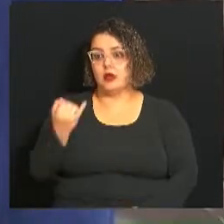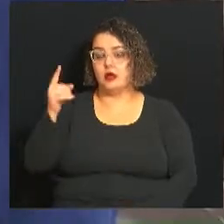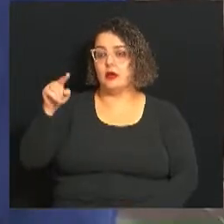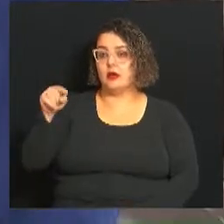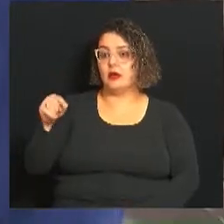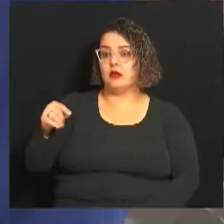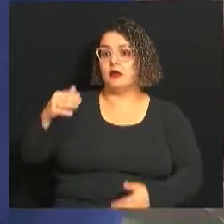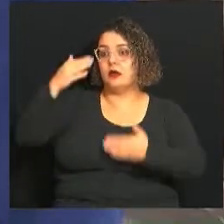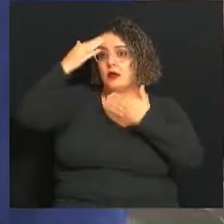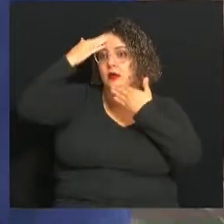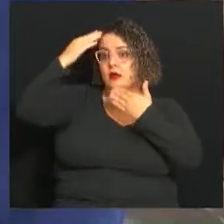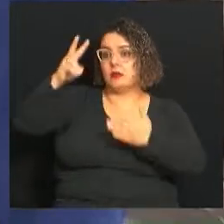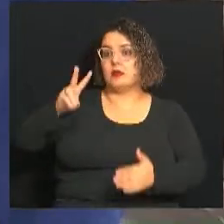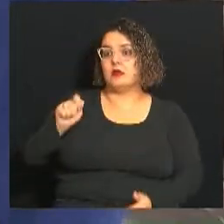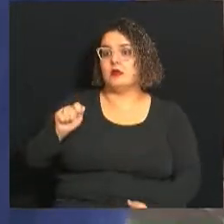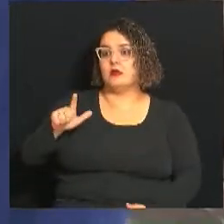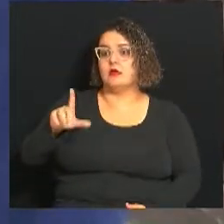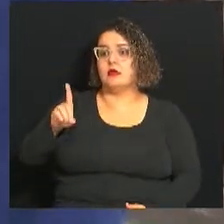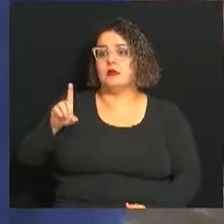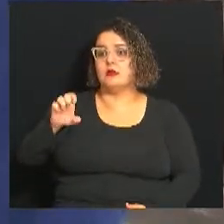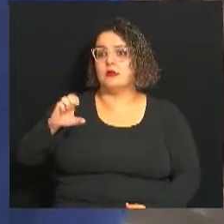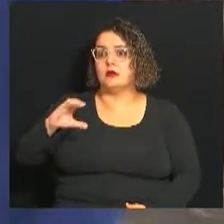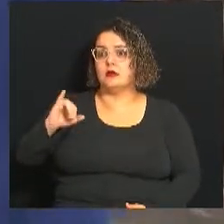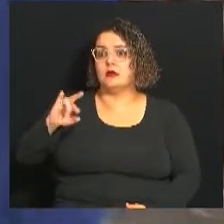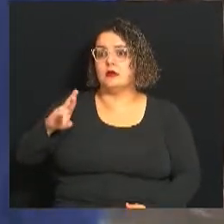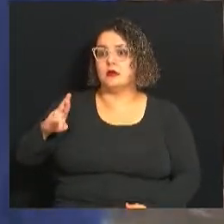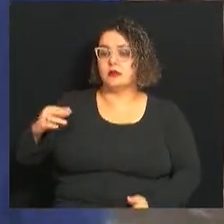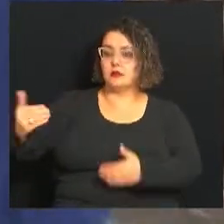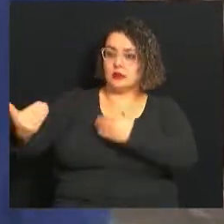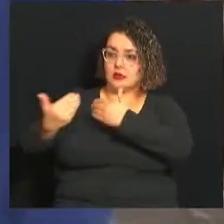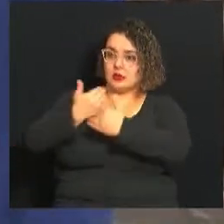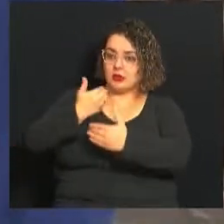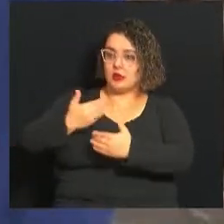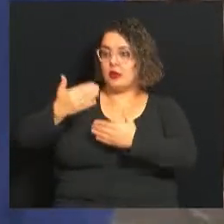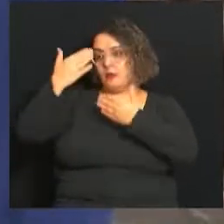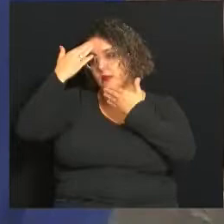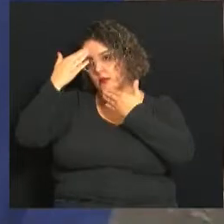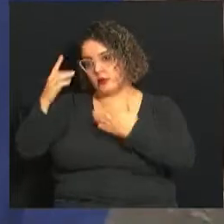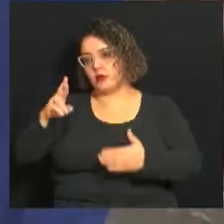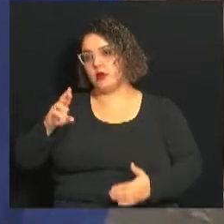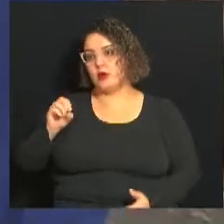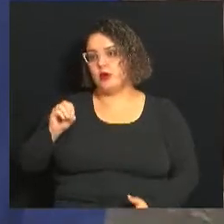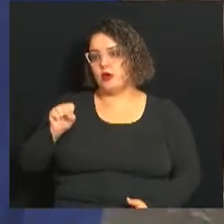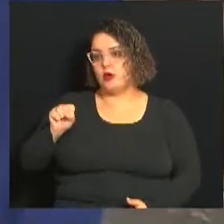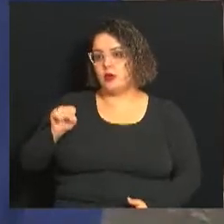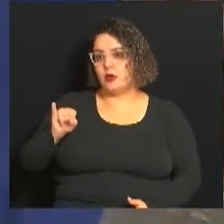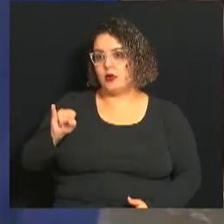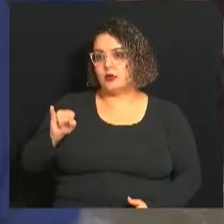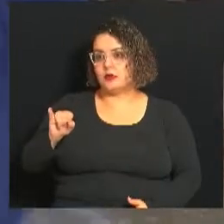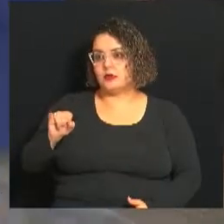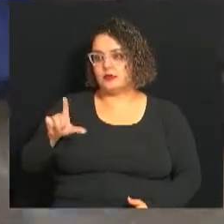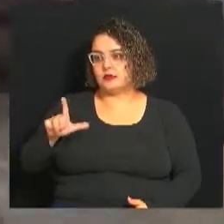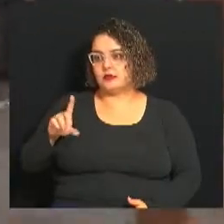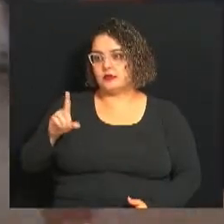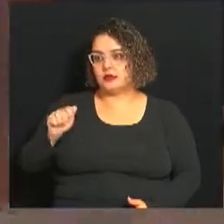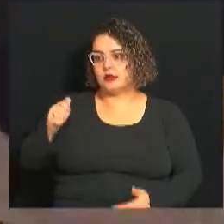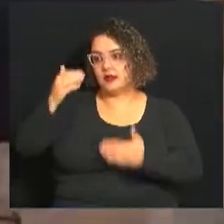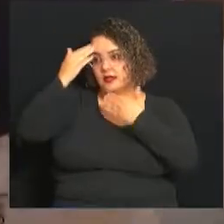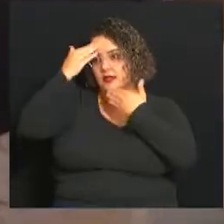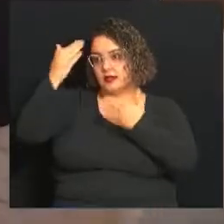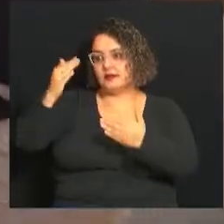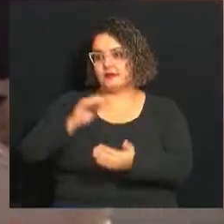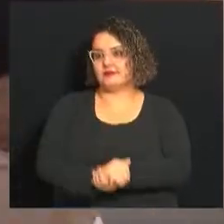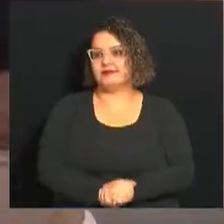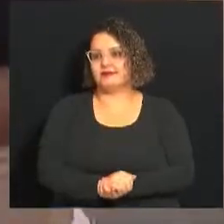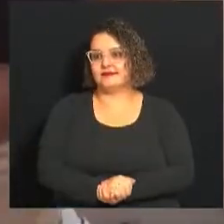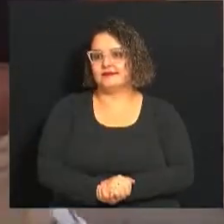viu, Valdecir? Valeu aí pela sua participação conosco. Muito obrigado também, viu, Rosilda, por participar. A gente que agradece aí, tá fazendo a propaganda. Ó, o